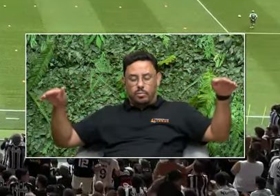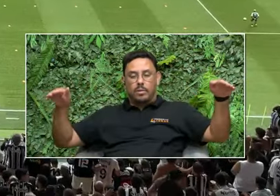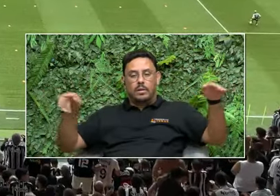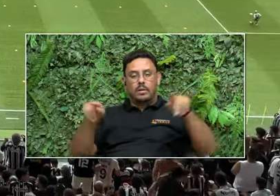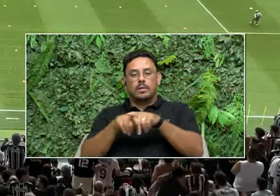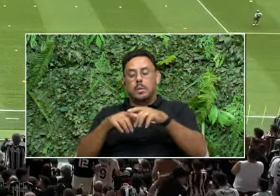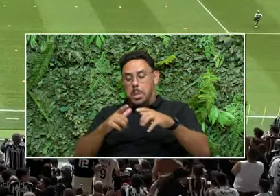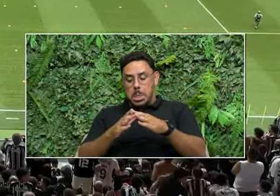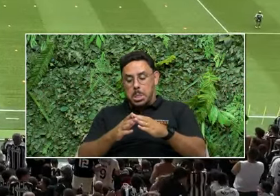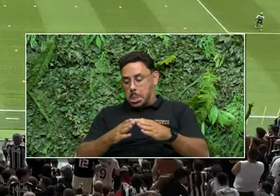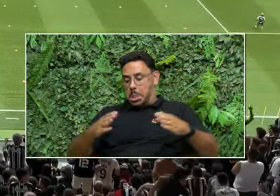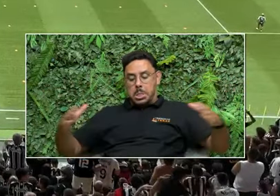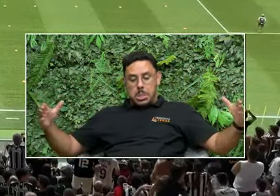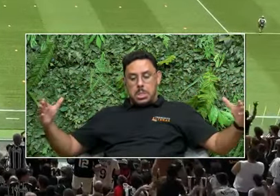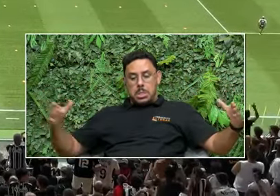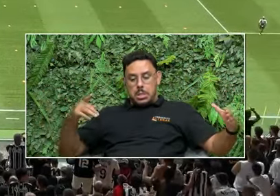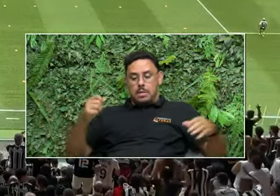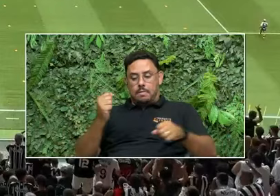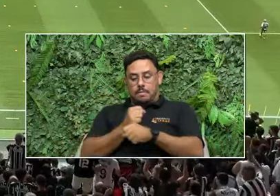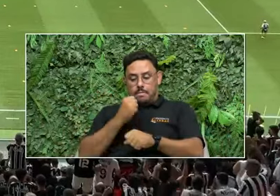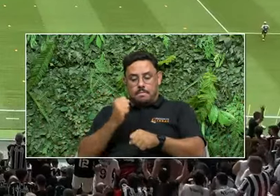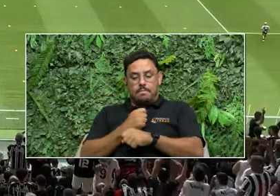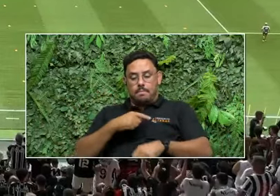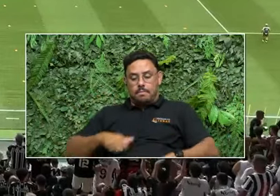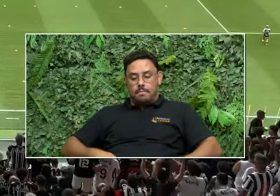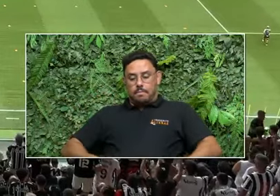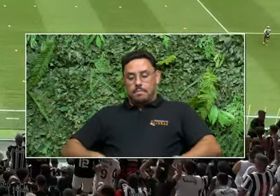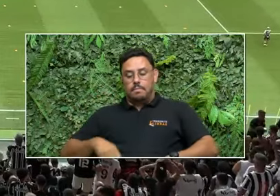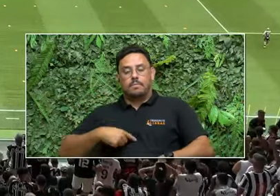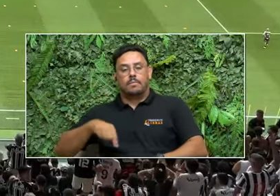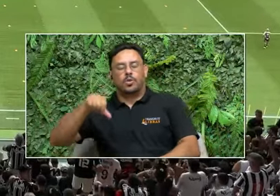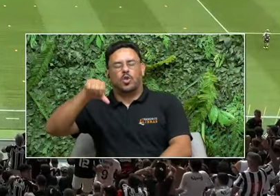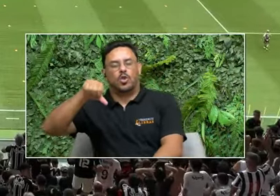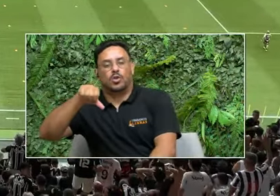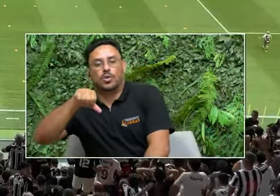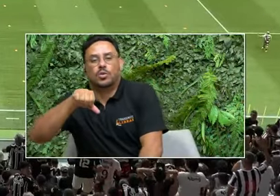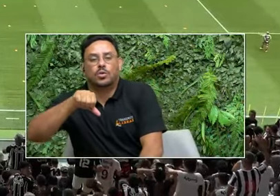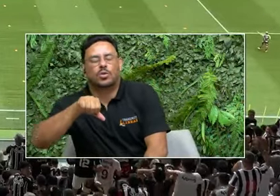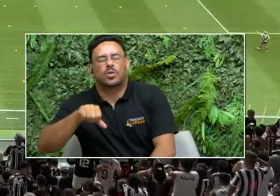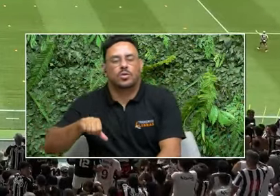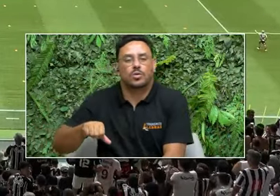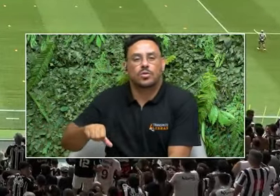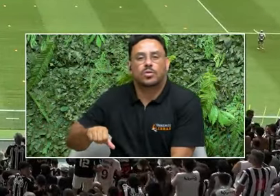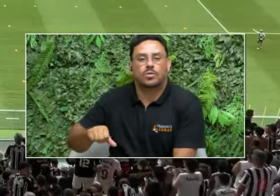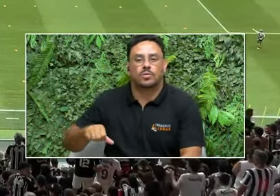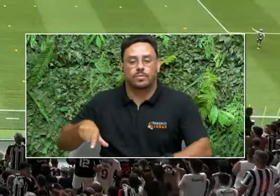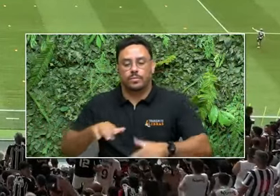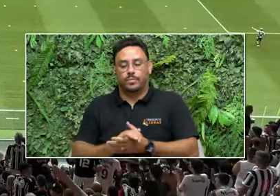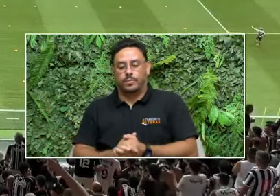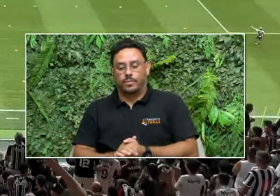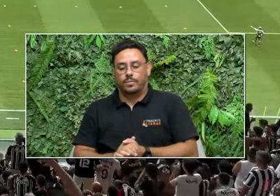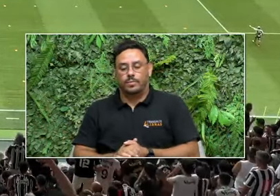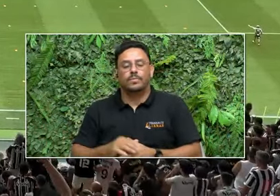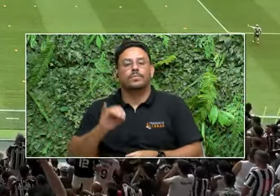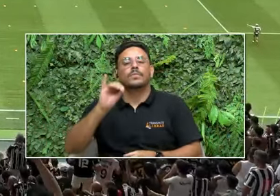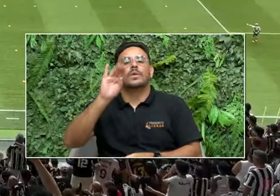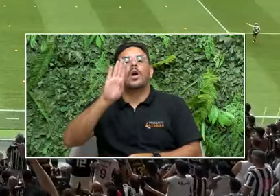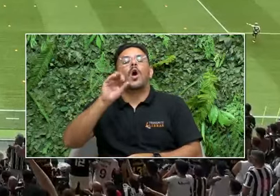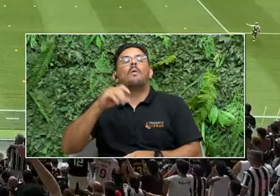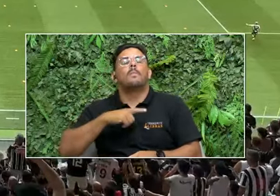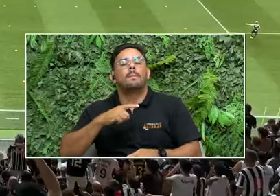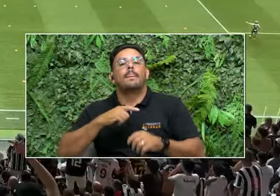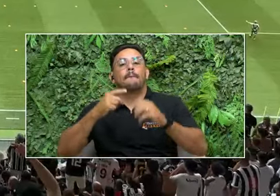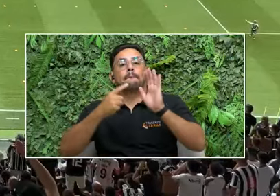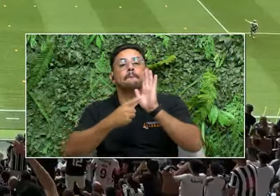tamanho da da da da quadra que ele tá construindo viu a quadra lá para você ter ideia joga nove na linha é bom demais velho ô Bob fala mas tem